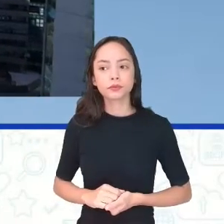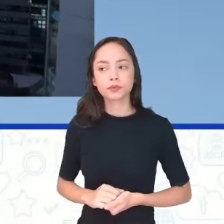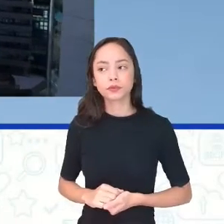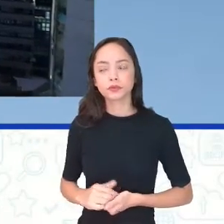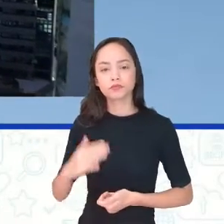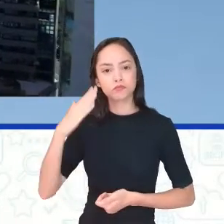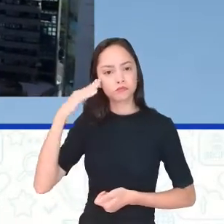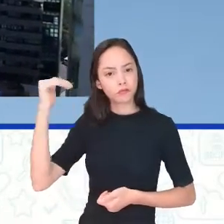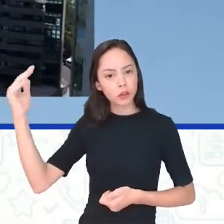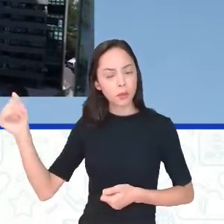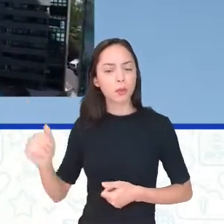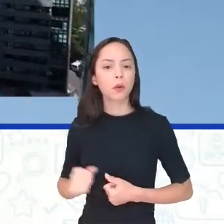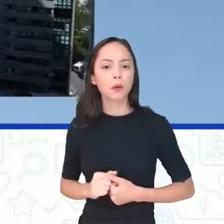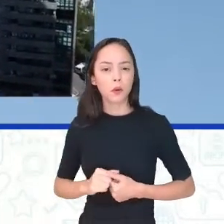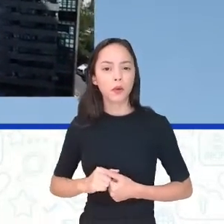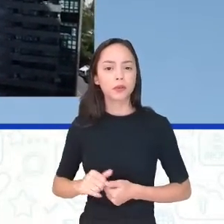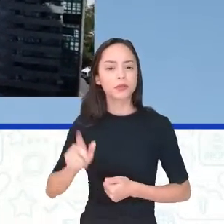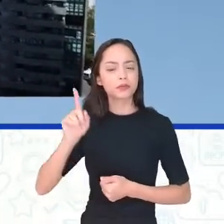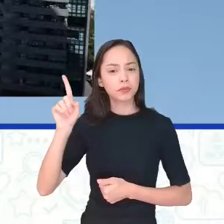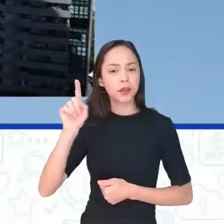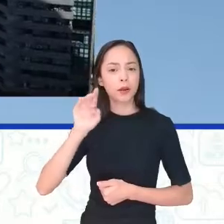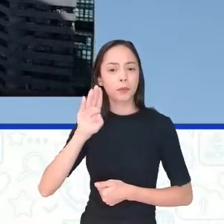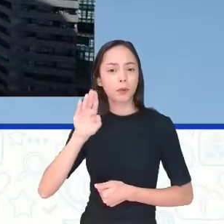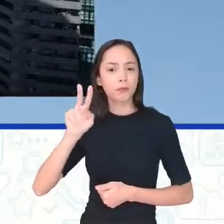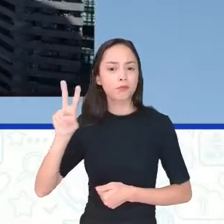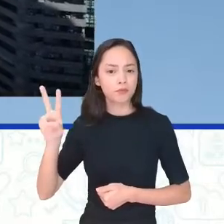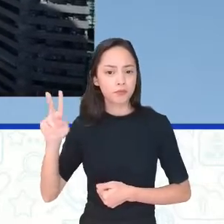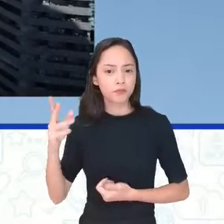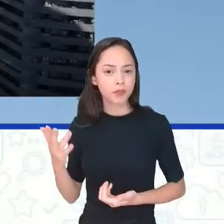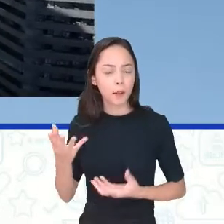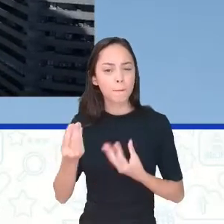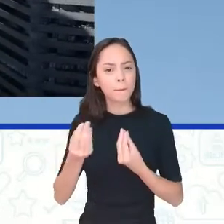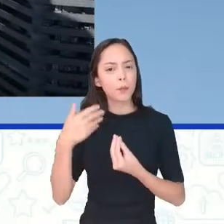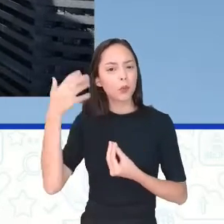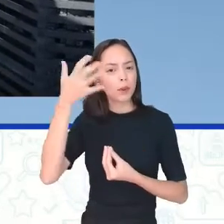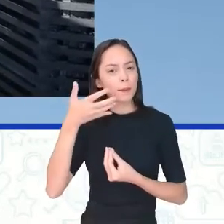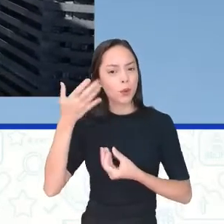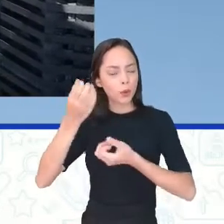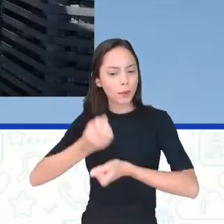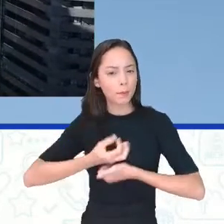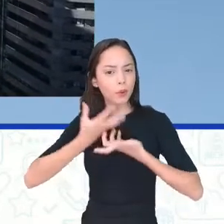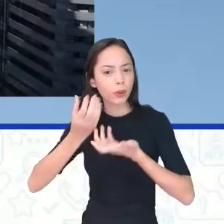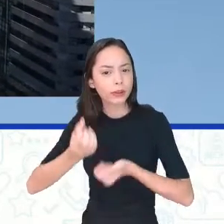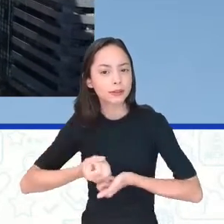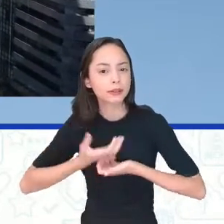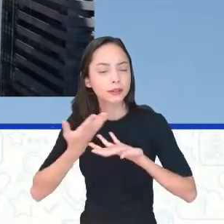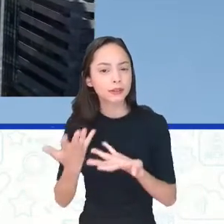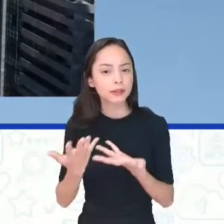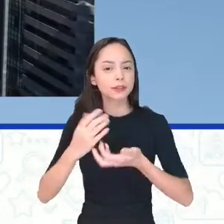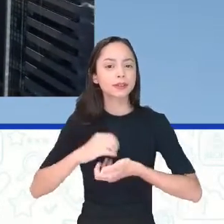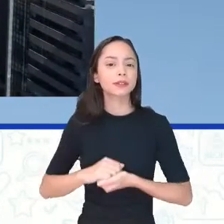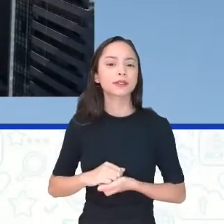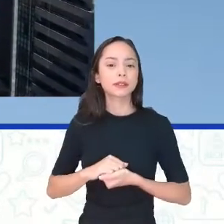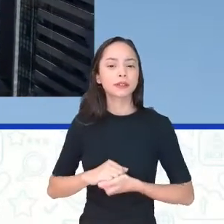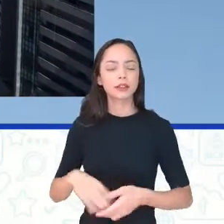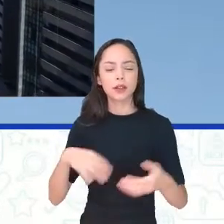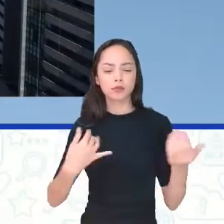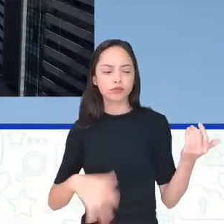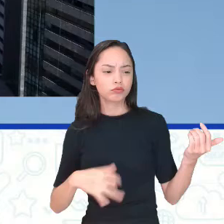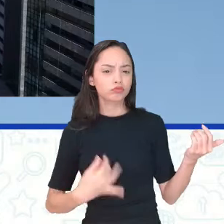famosa Avenida Boa Viagem, né? Inspirou muita música, muita poesia, né? Muitas tardes de sol tocando violão na beira da